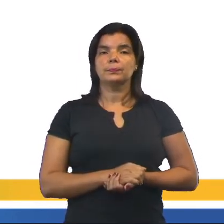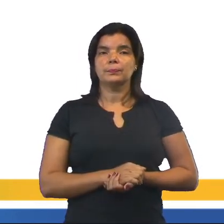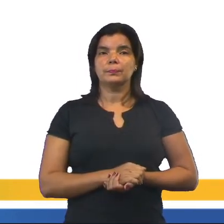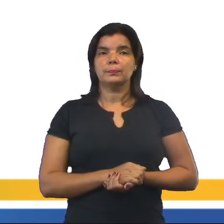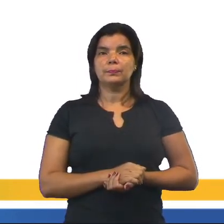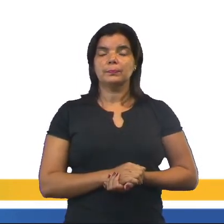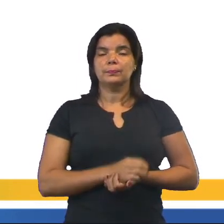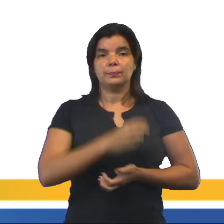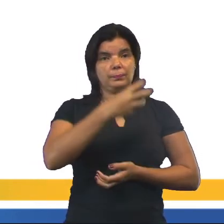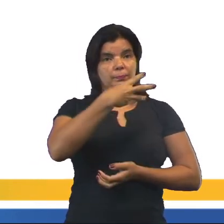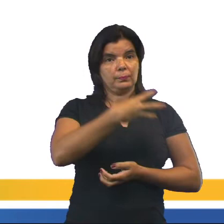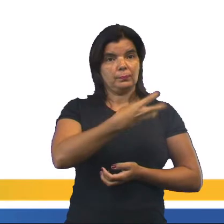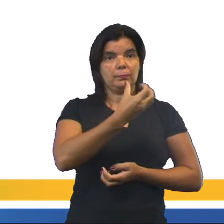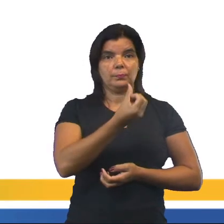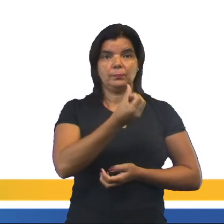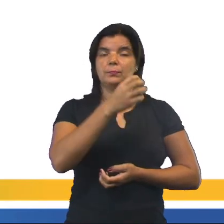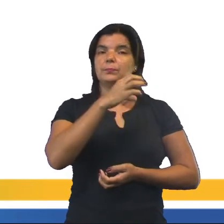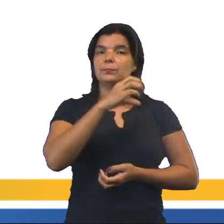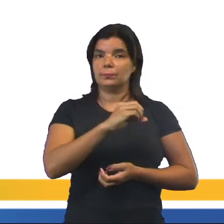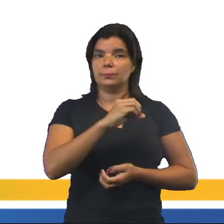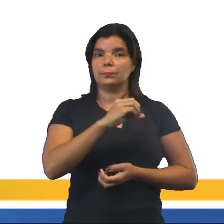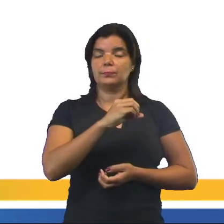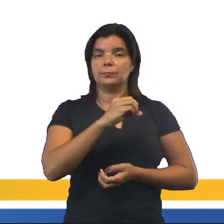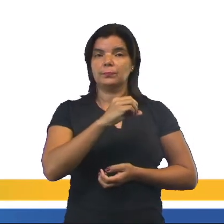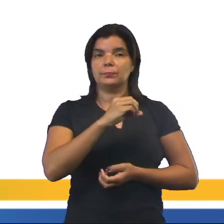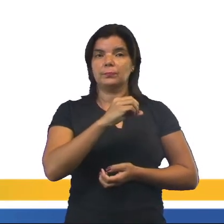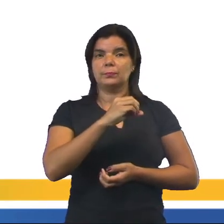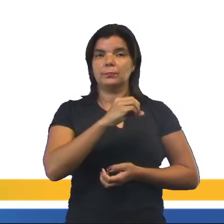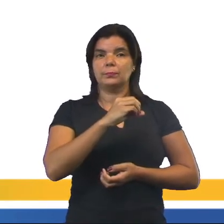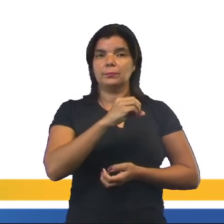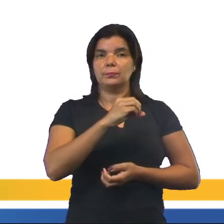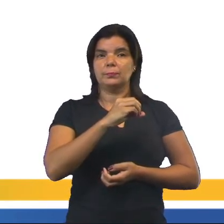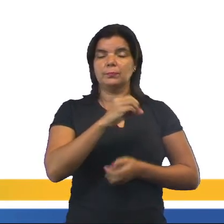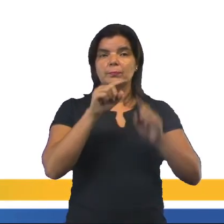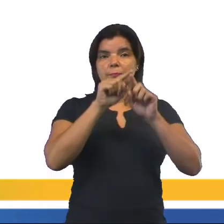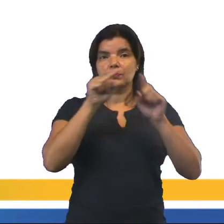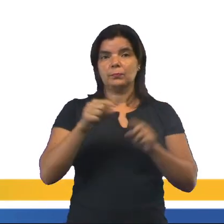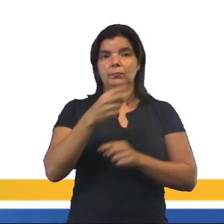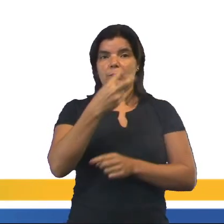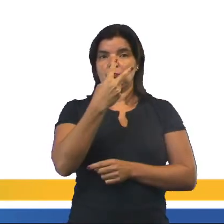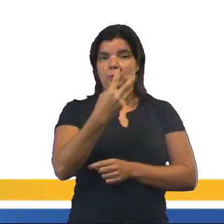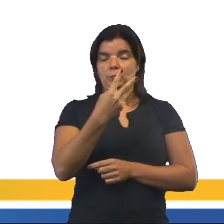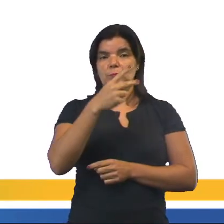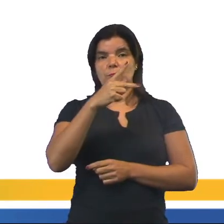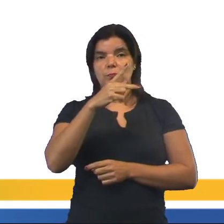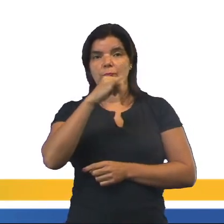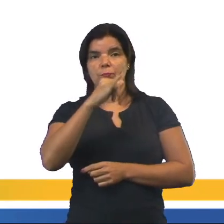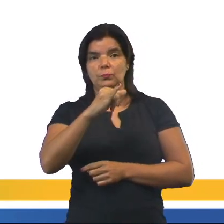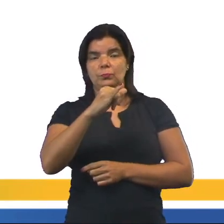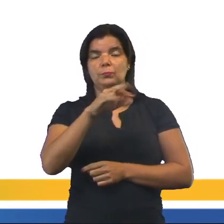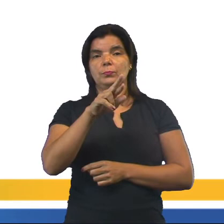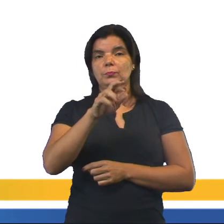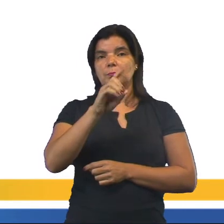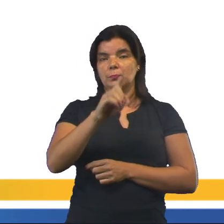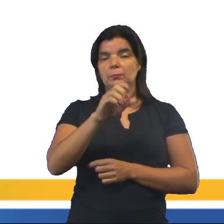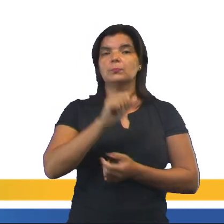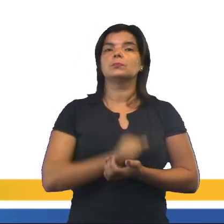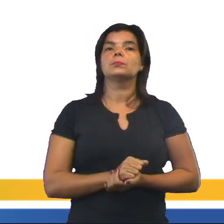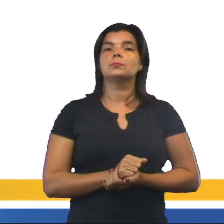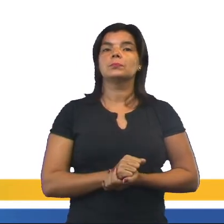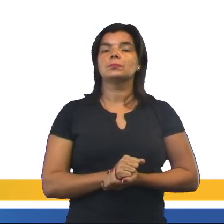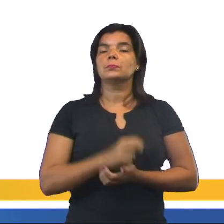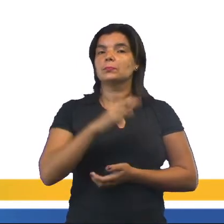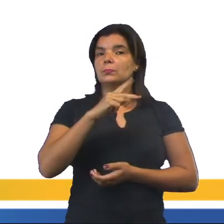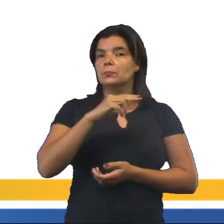no seno de x. E fechando o círculo, nós temos aí 360 graus, ou seja, 2π